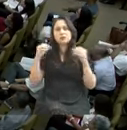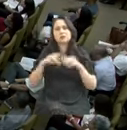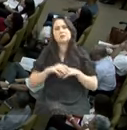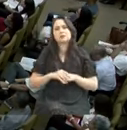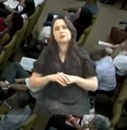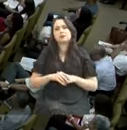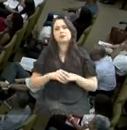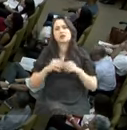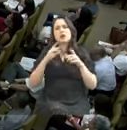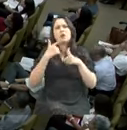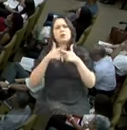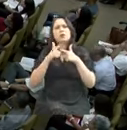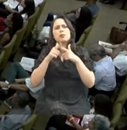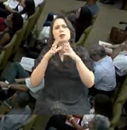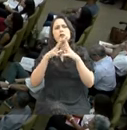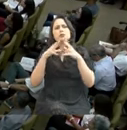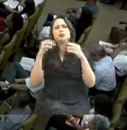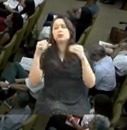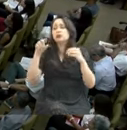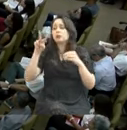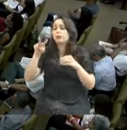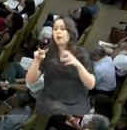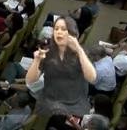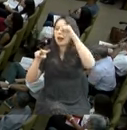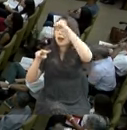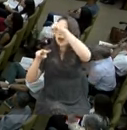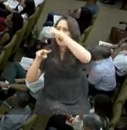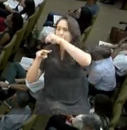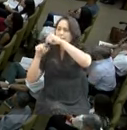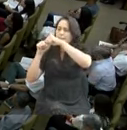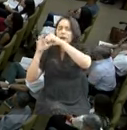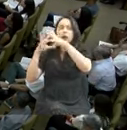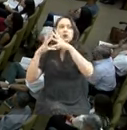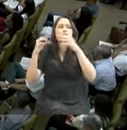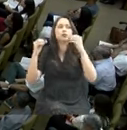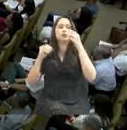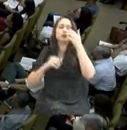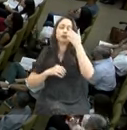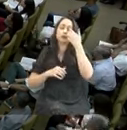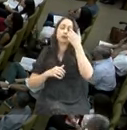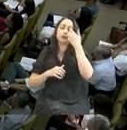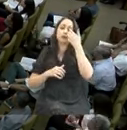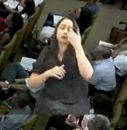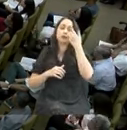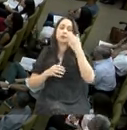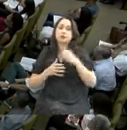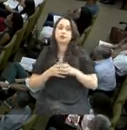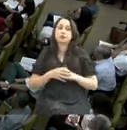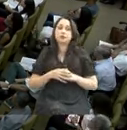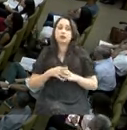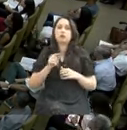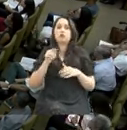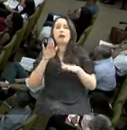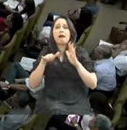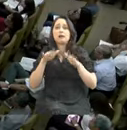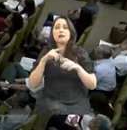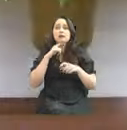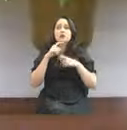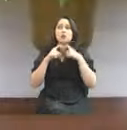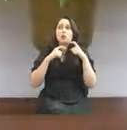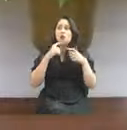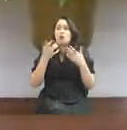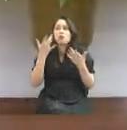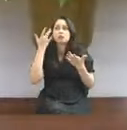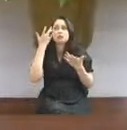guarda, aleluia, te levando a dizer, será que tem jeito?